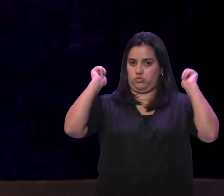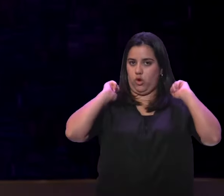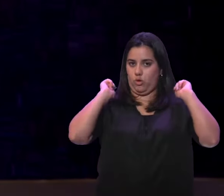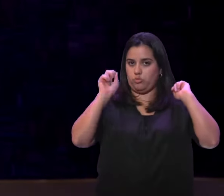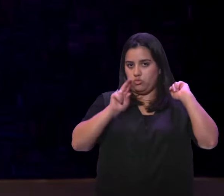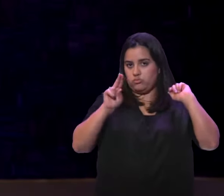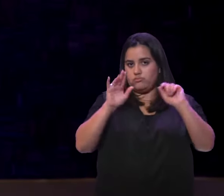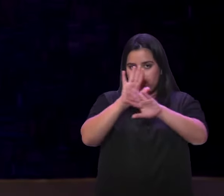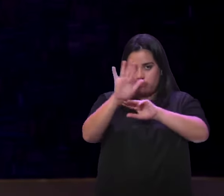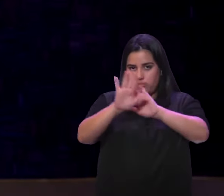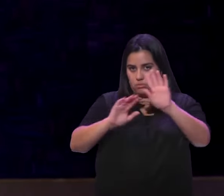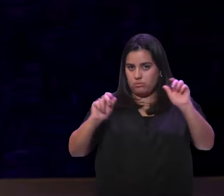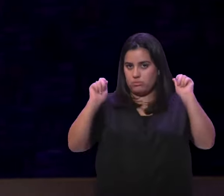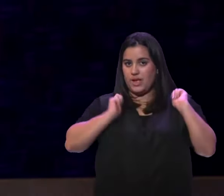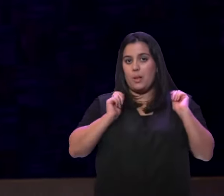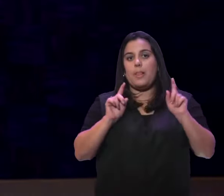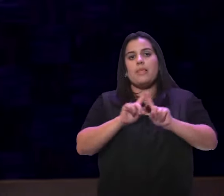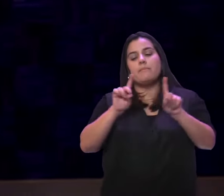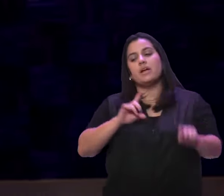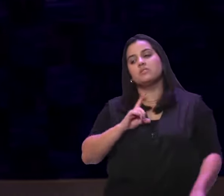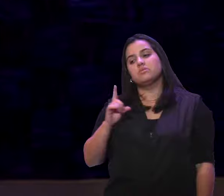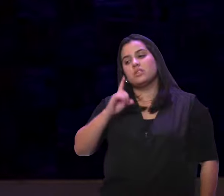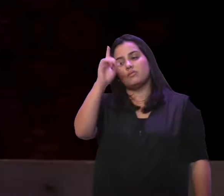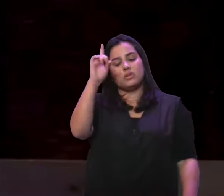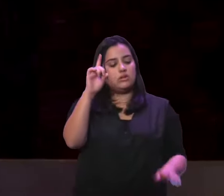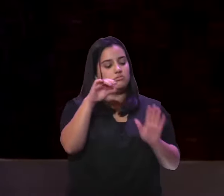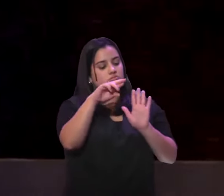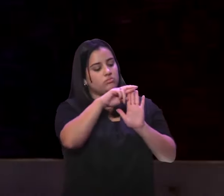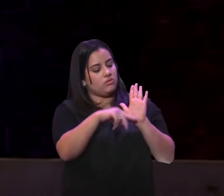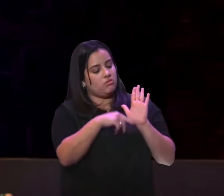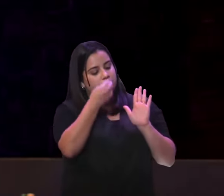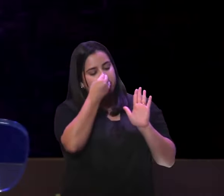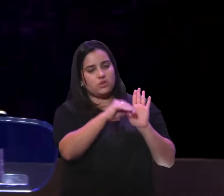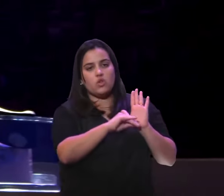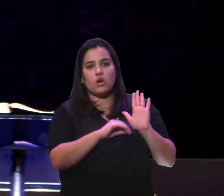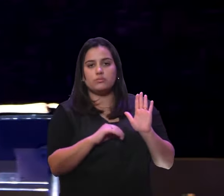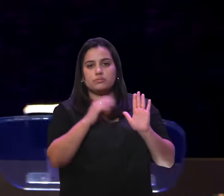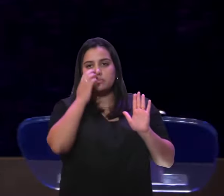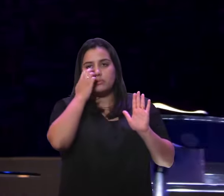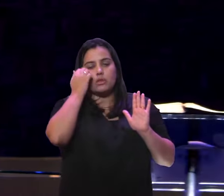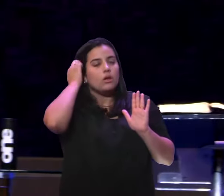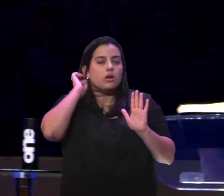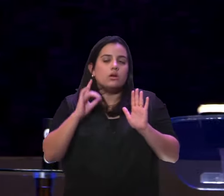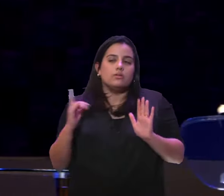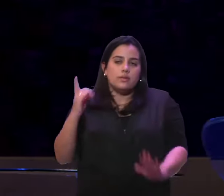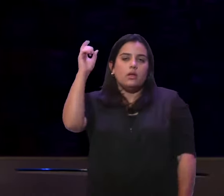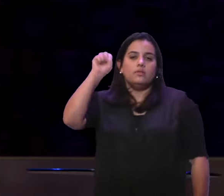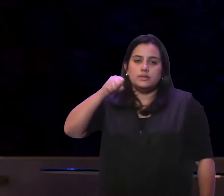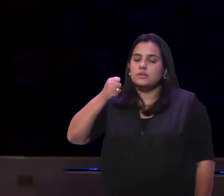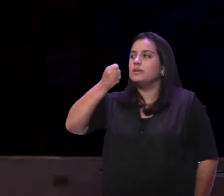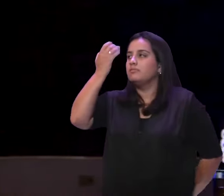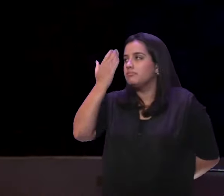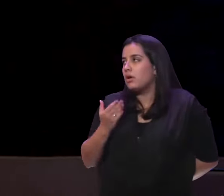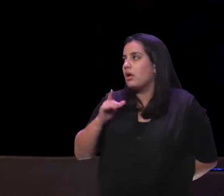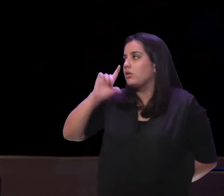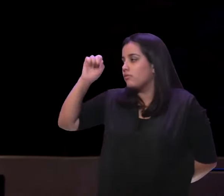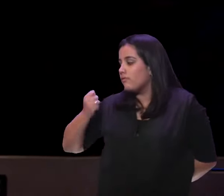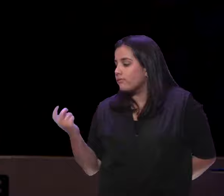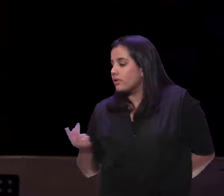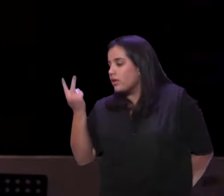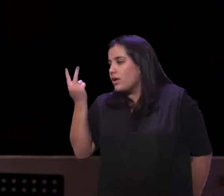mãos. Mas Davi simplesmente pega a arca, por mais que ele valorizasse a presença de Deus, eu não sei se